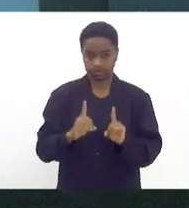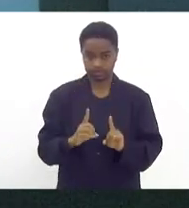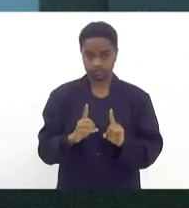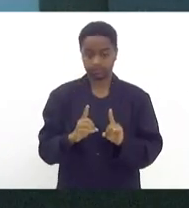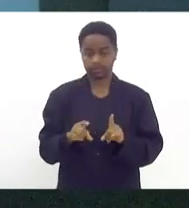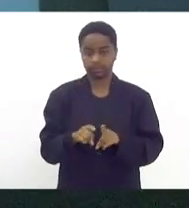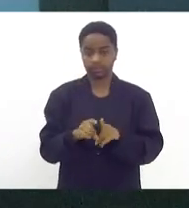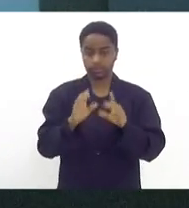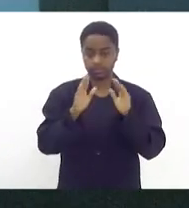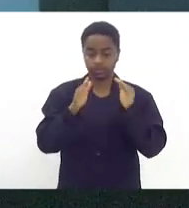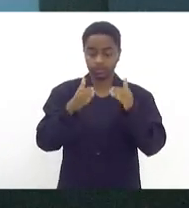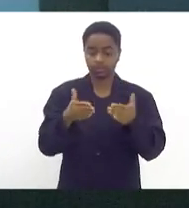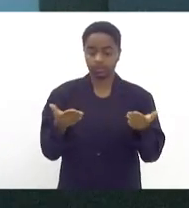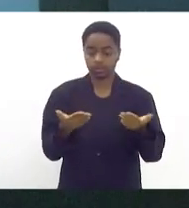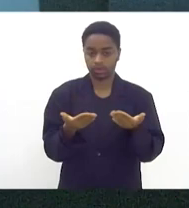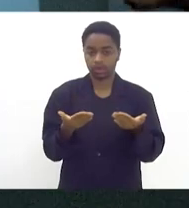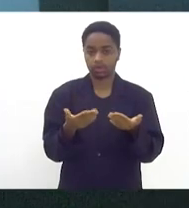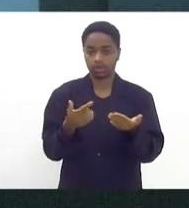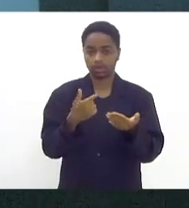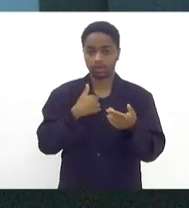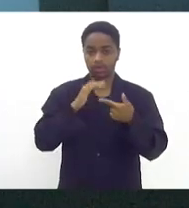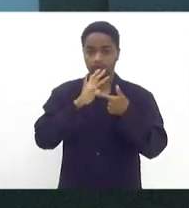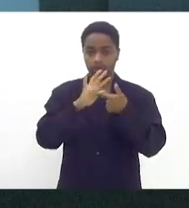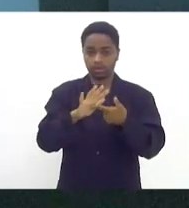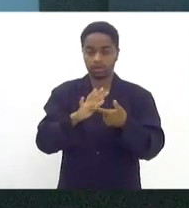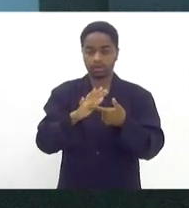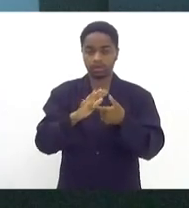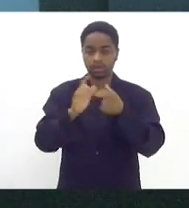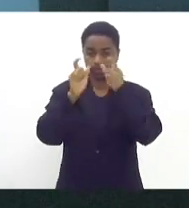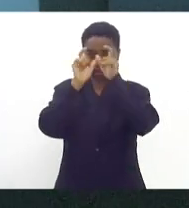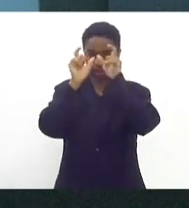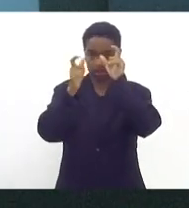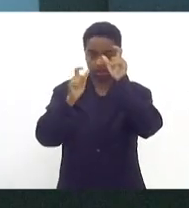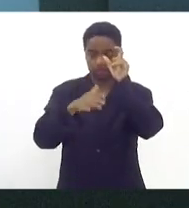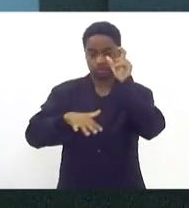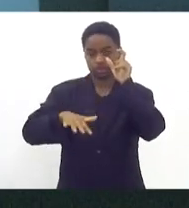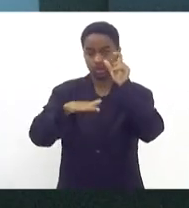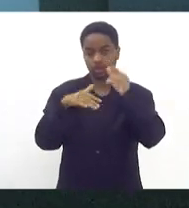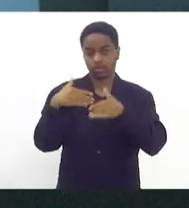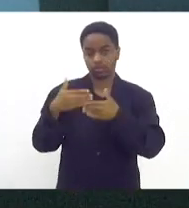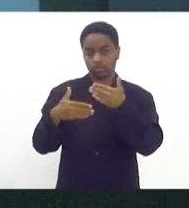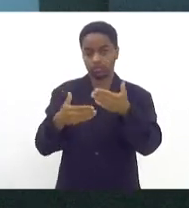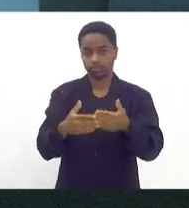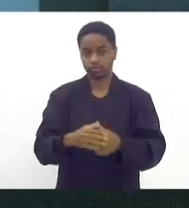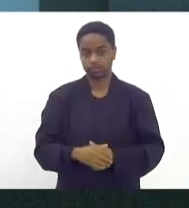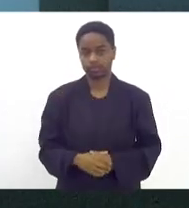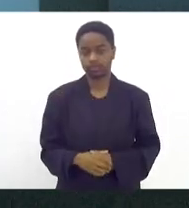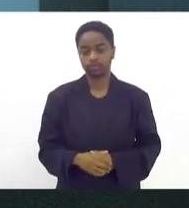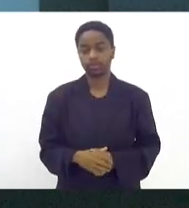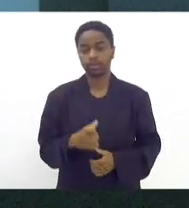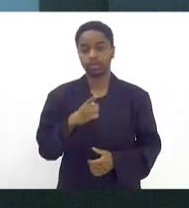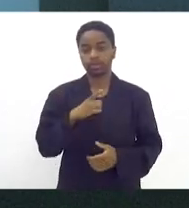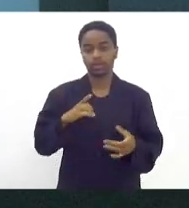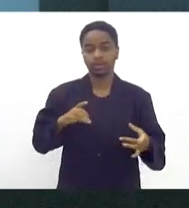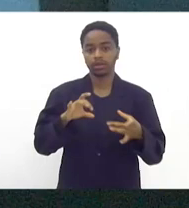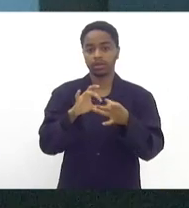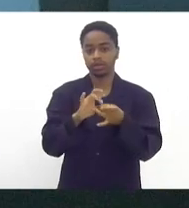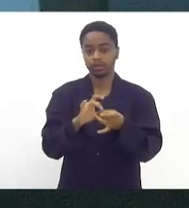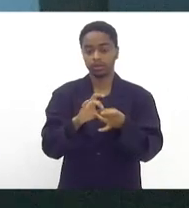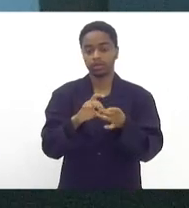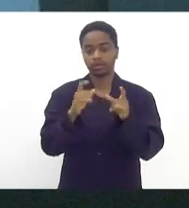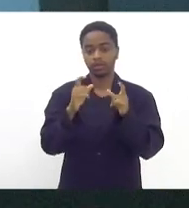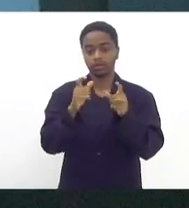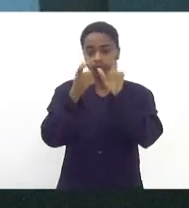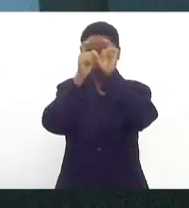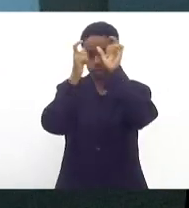em especial aqui eu destaquei transtornos globais do desenvolvimento eh dentro dos quais está o transtorno